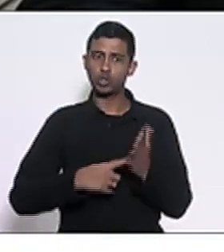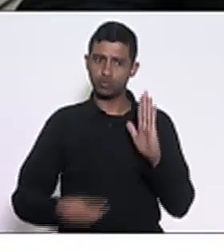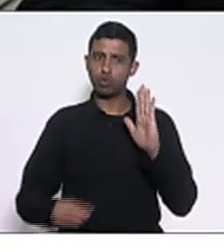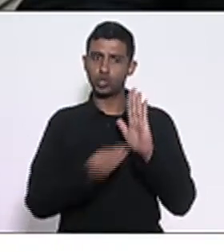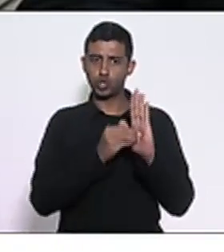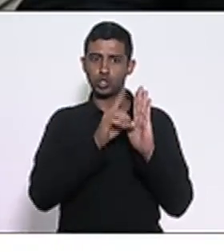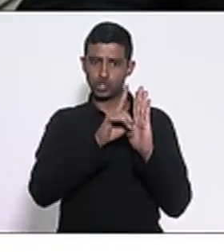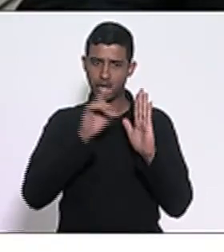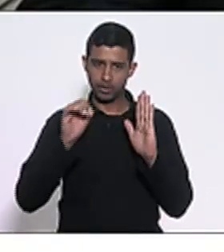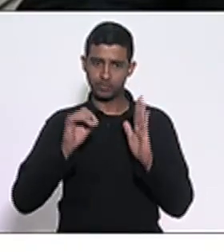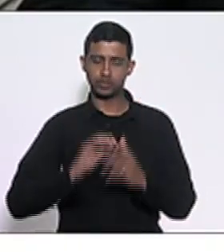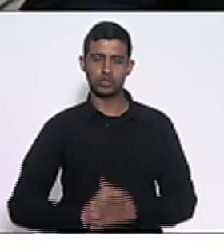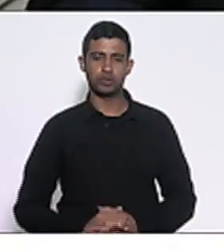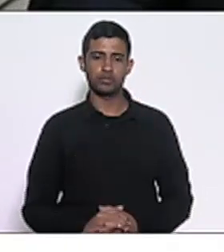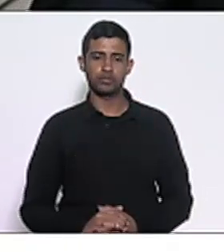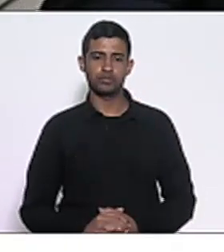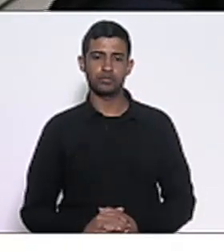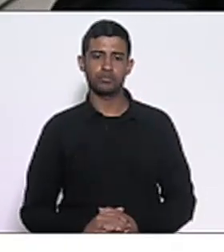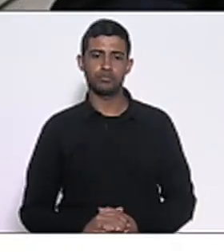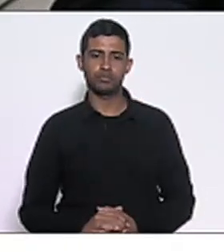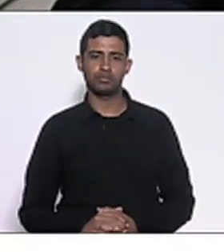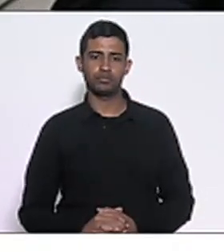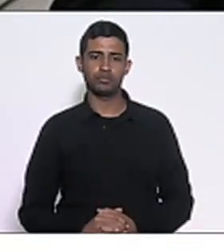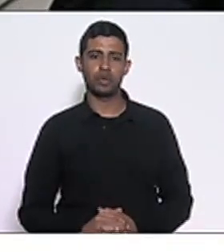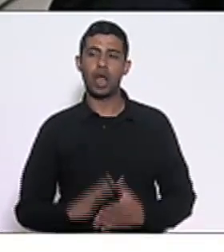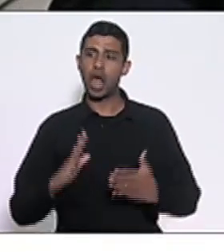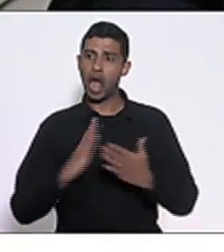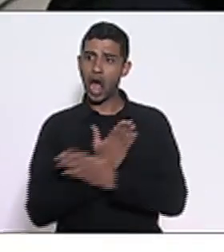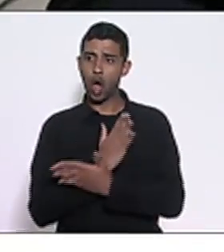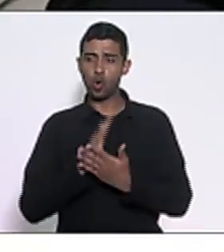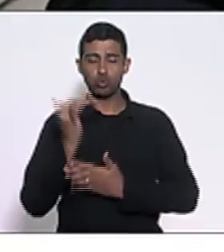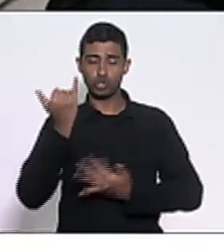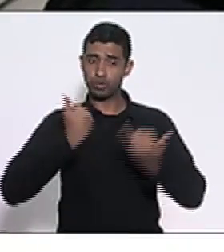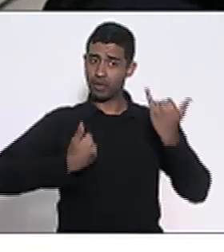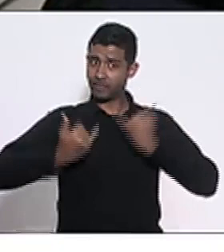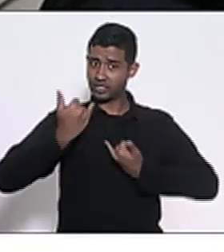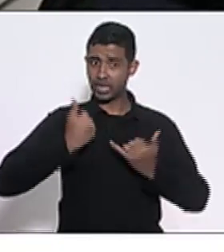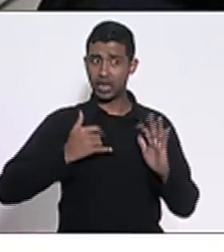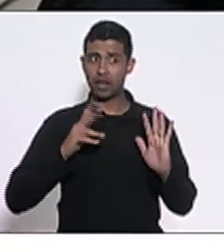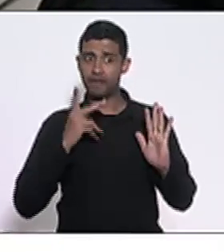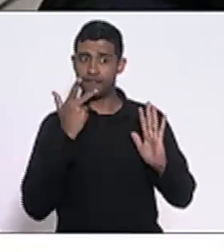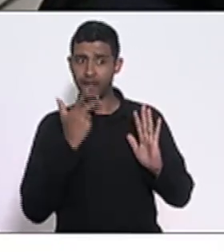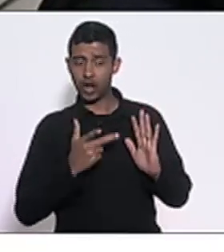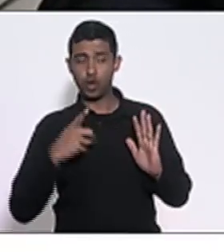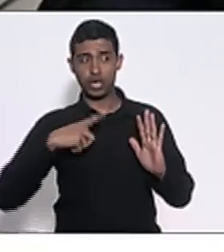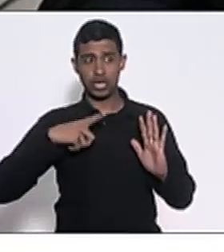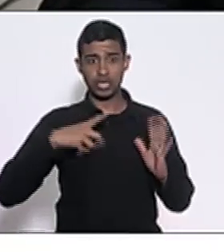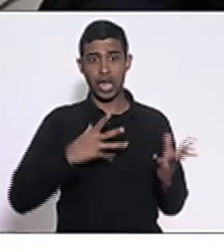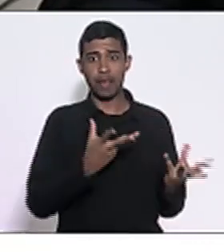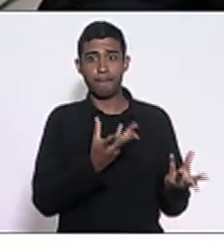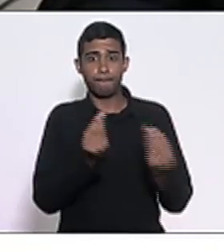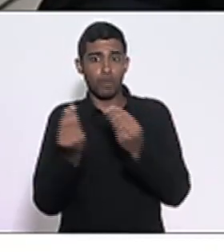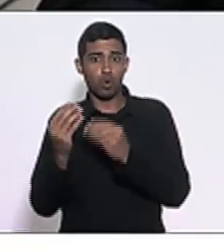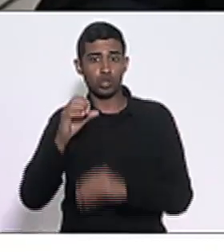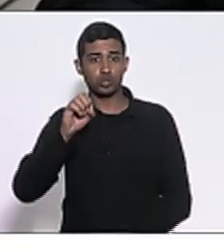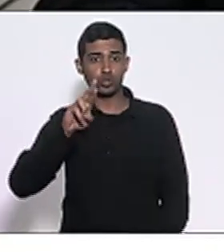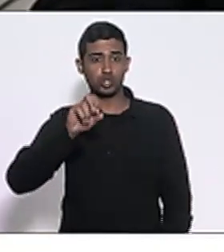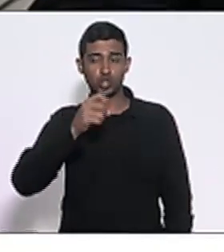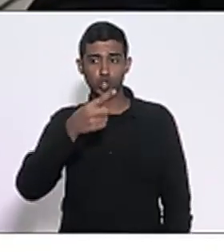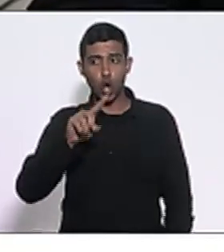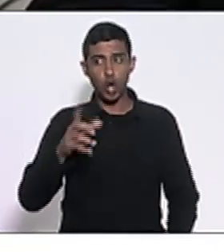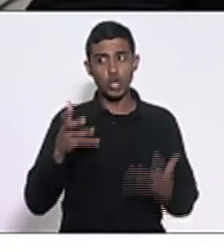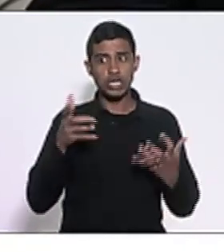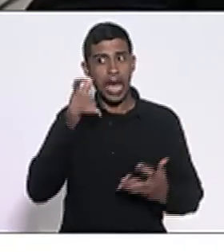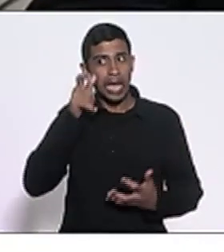oficial. Já ouvi falar que tem muita gente e muitos órgãos requerendo esse prédio já.